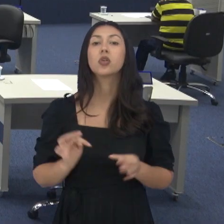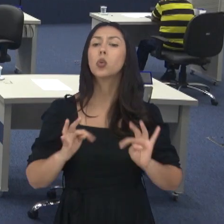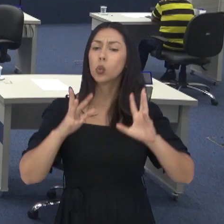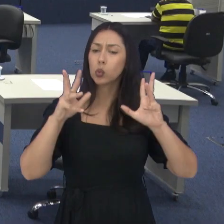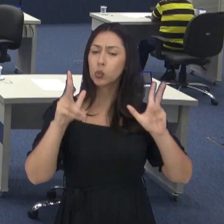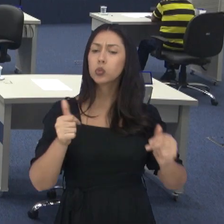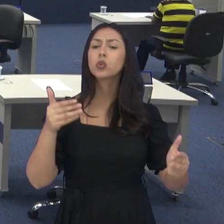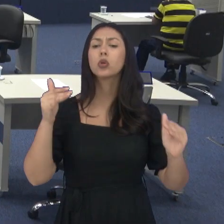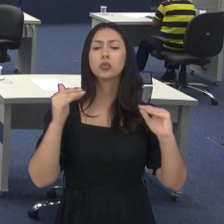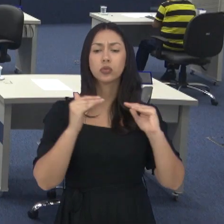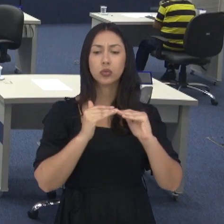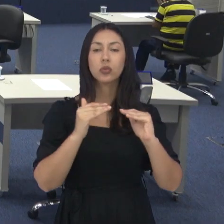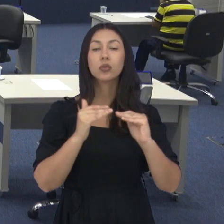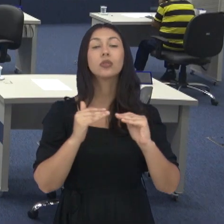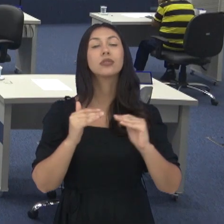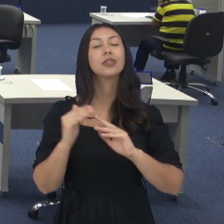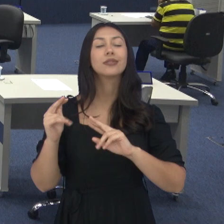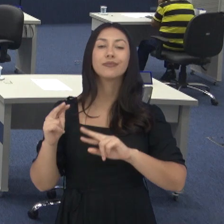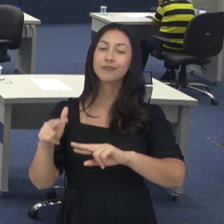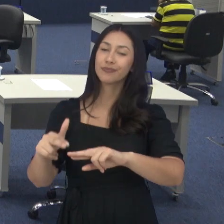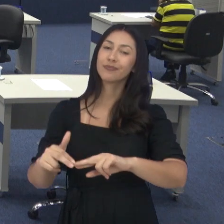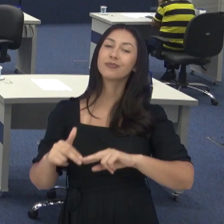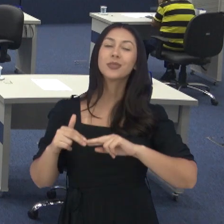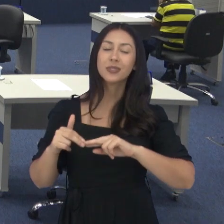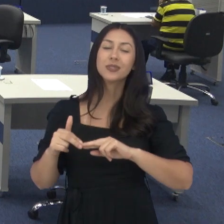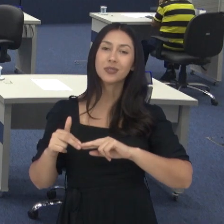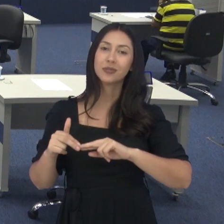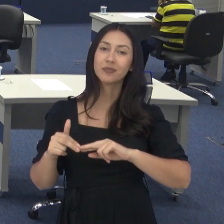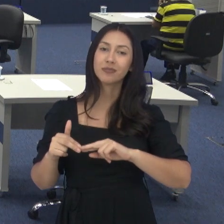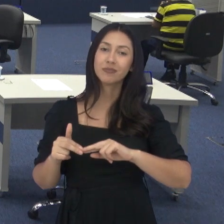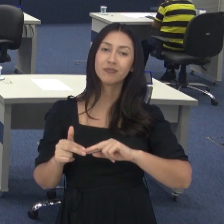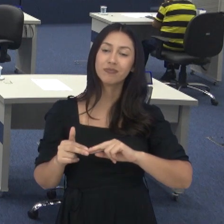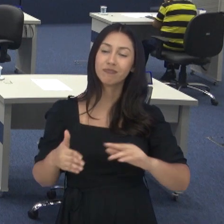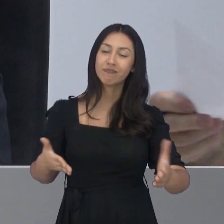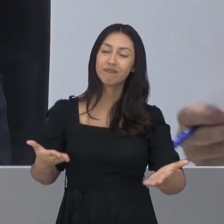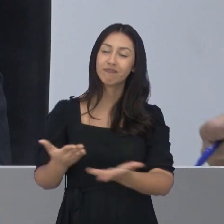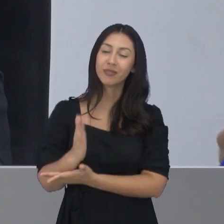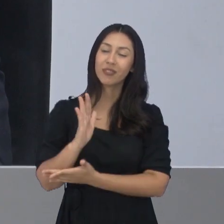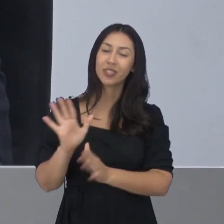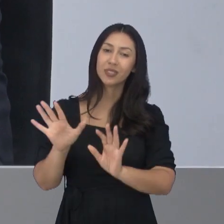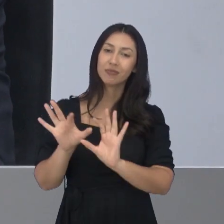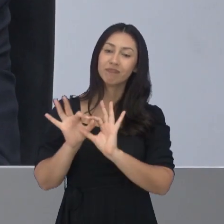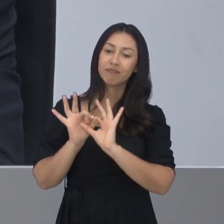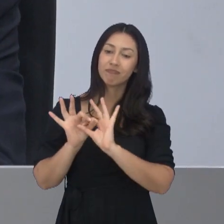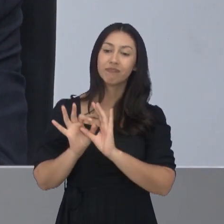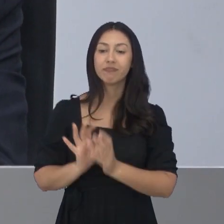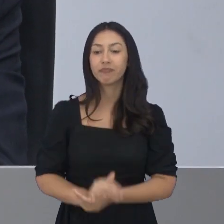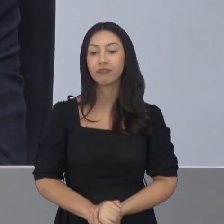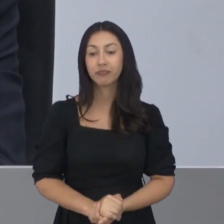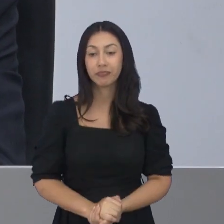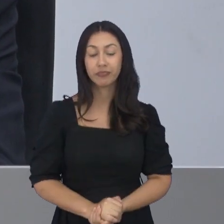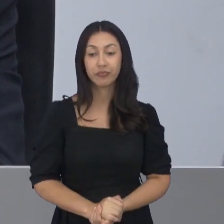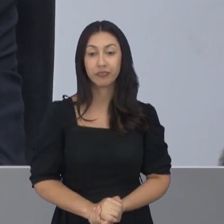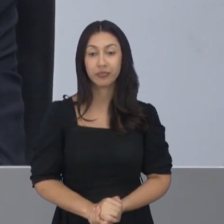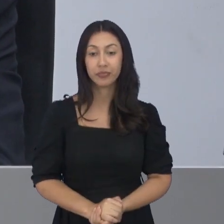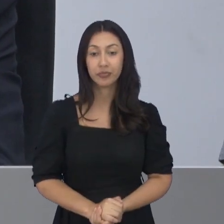voto contrário, senhor presidente. Sem nenhum voto contrário, está aprovado por unanimidade.